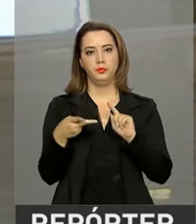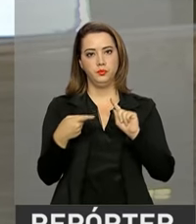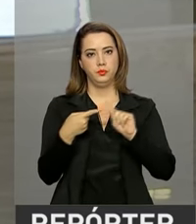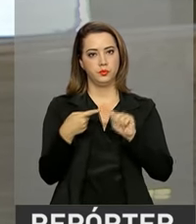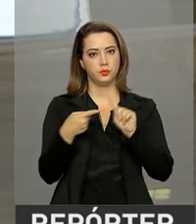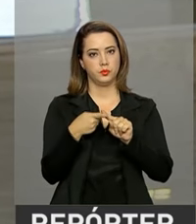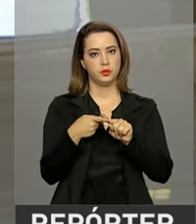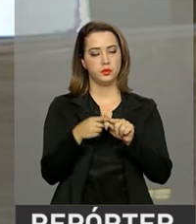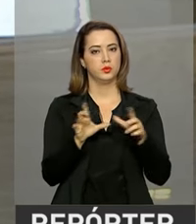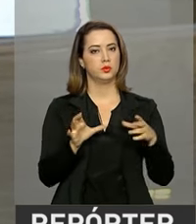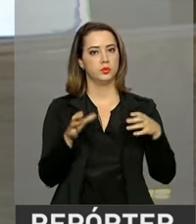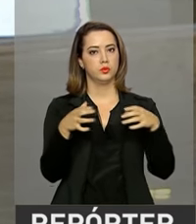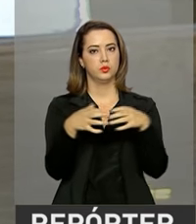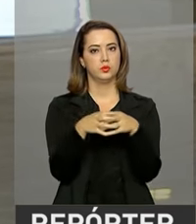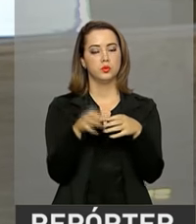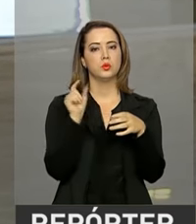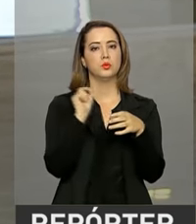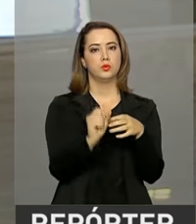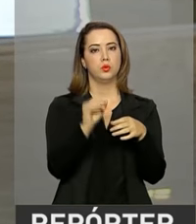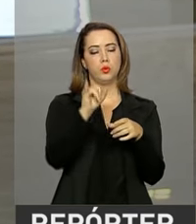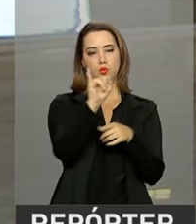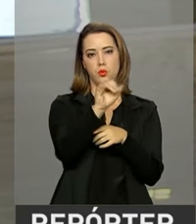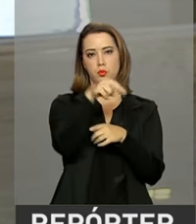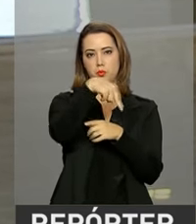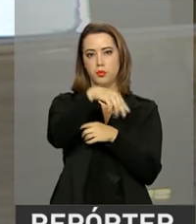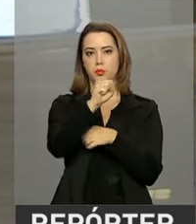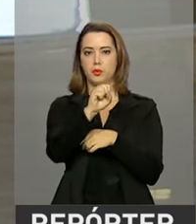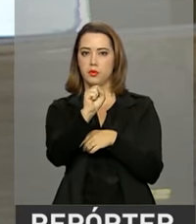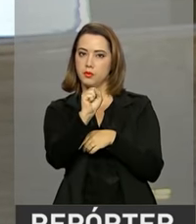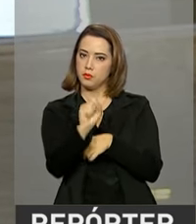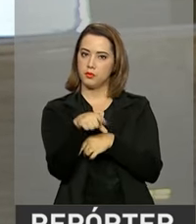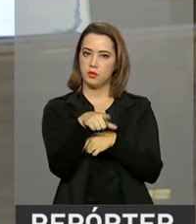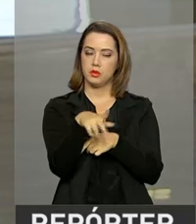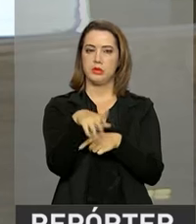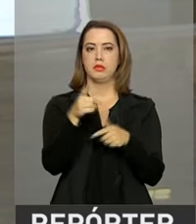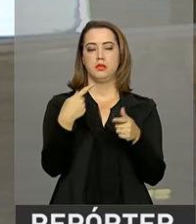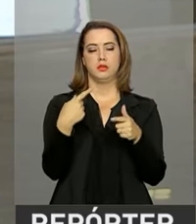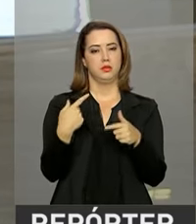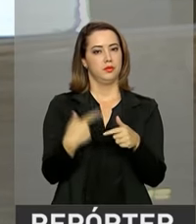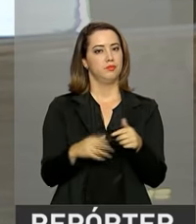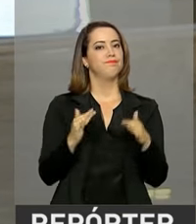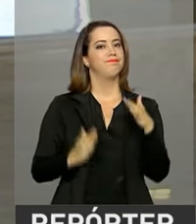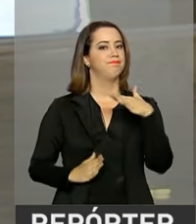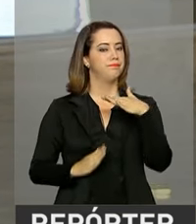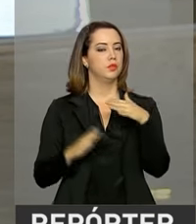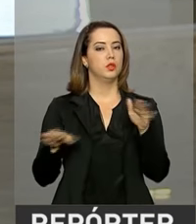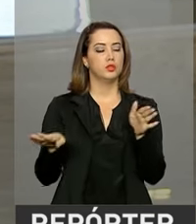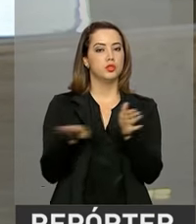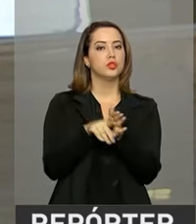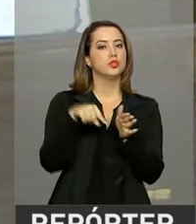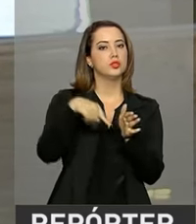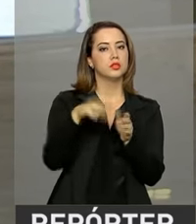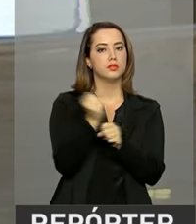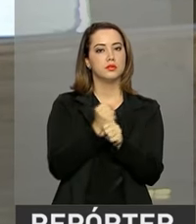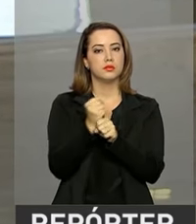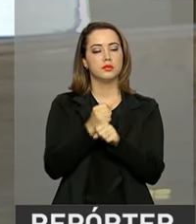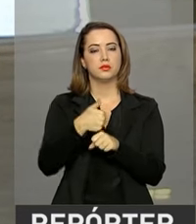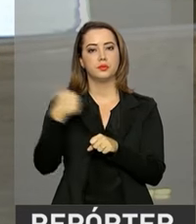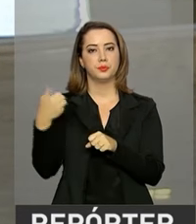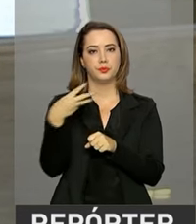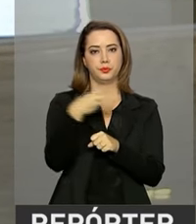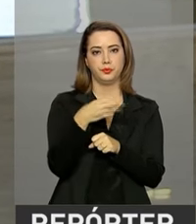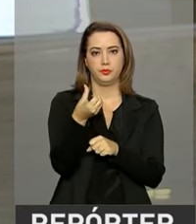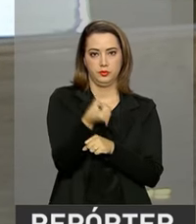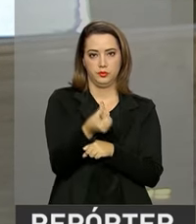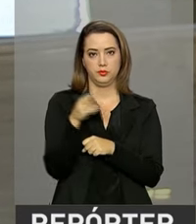geral, que tem como principal órgão o INSS, segundo o governo, pode chegar neste ano a 136 bilhões